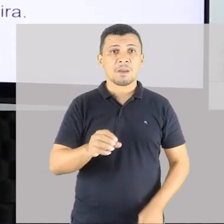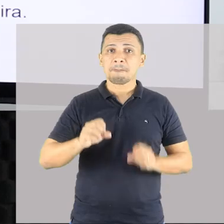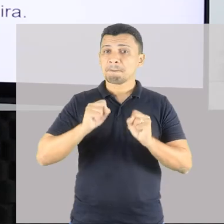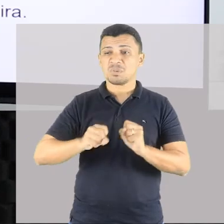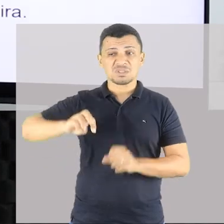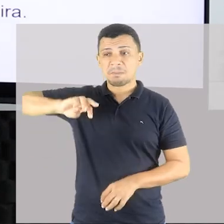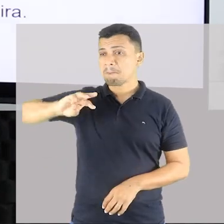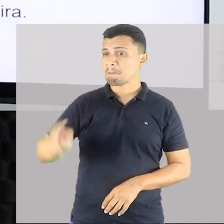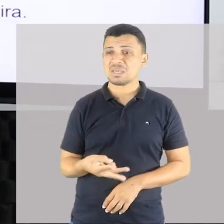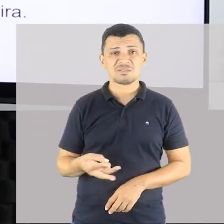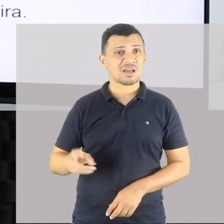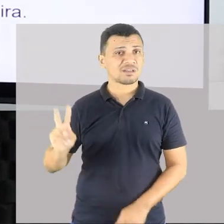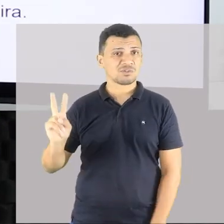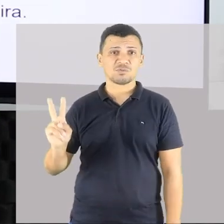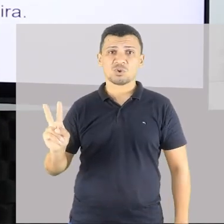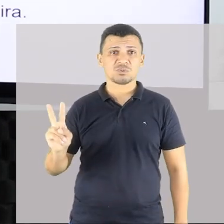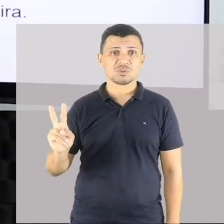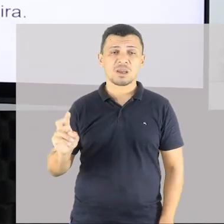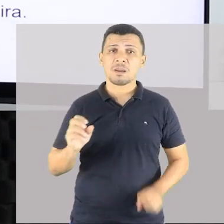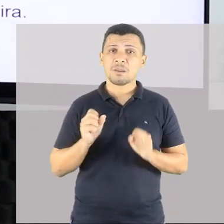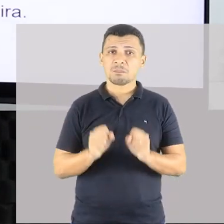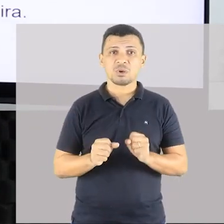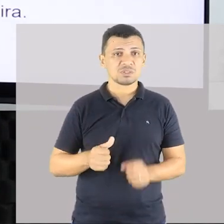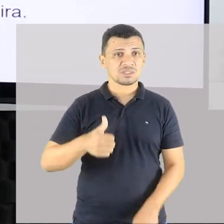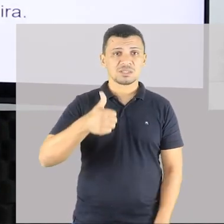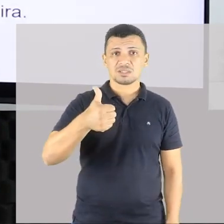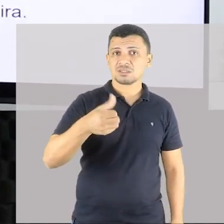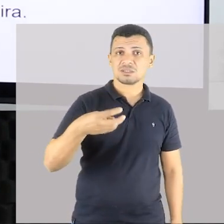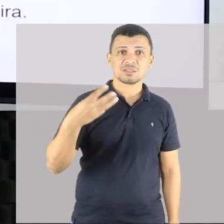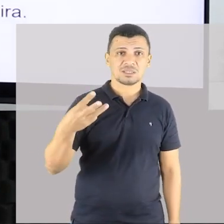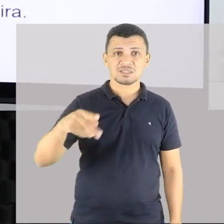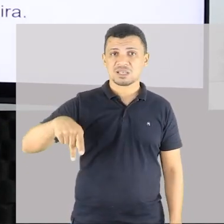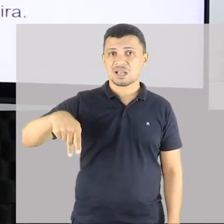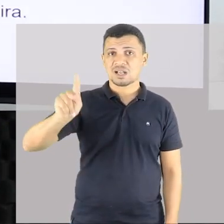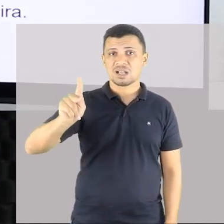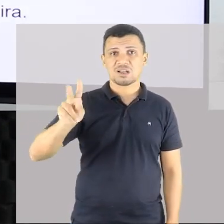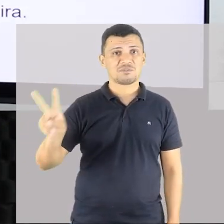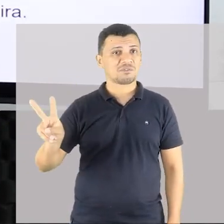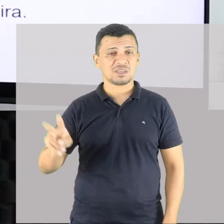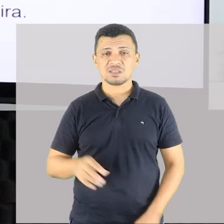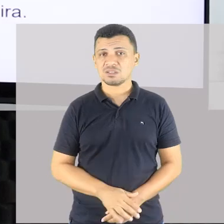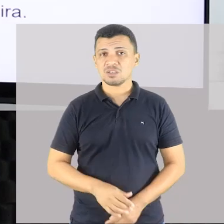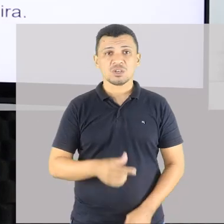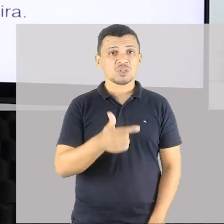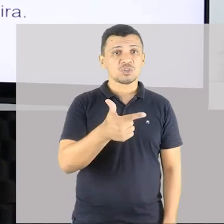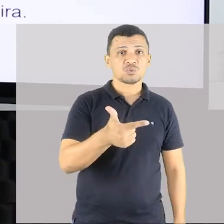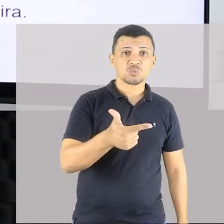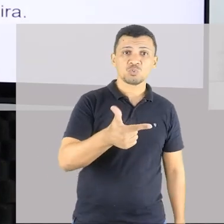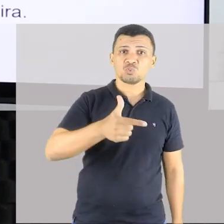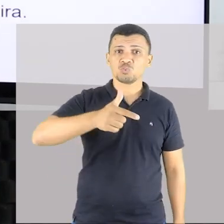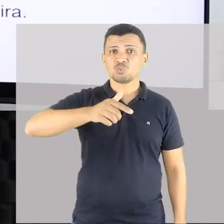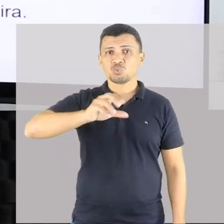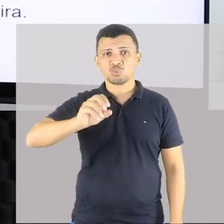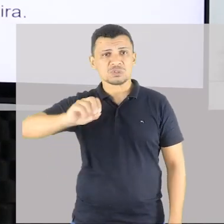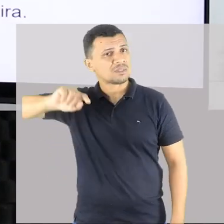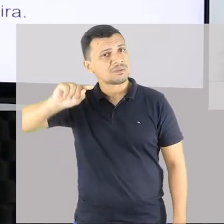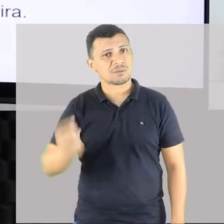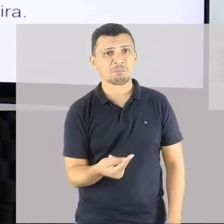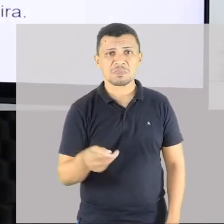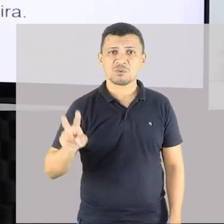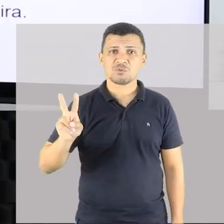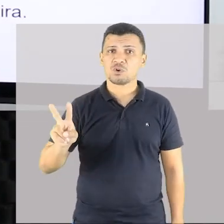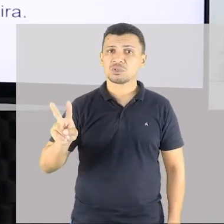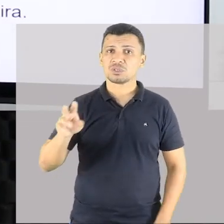pode ser 13 kV, né, 13 kV, pode ser 200 mil volts. Tá? Aí vai